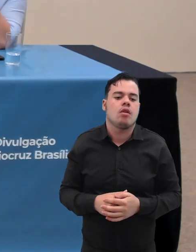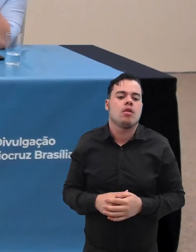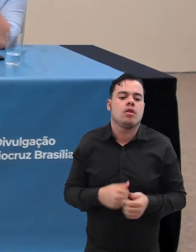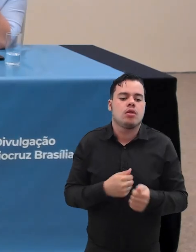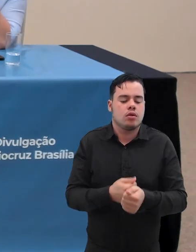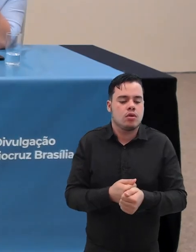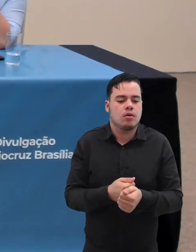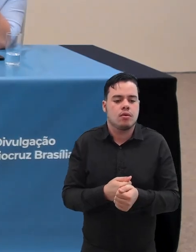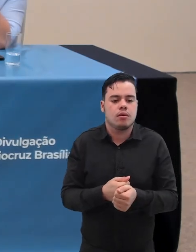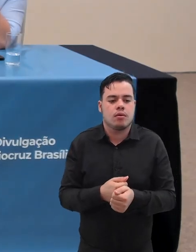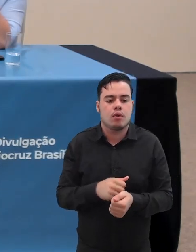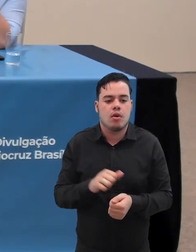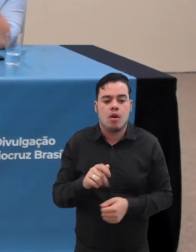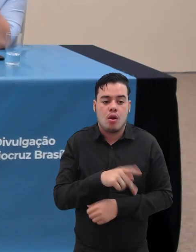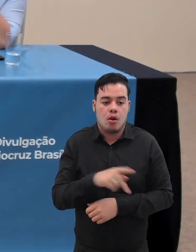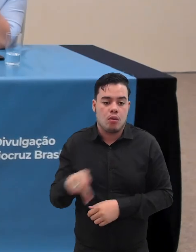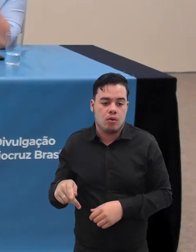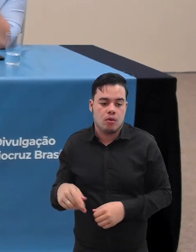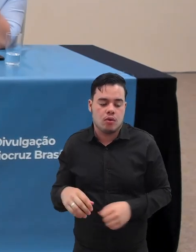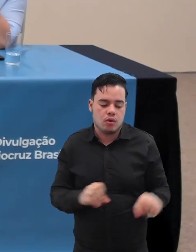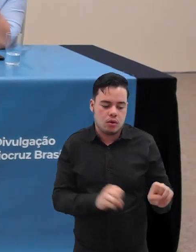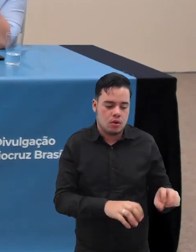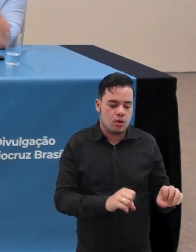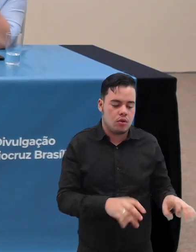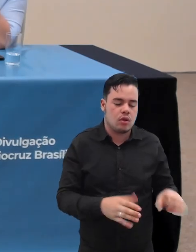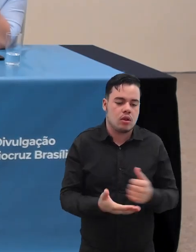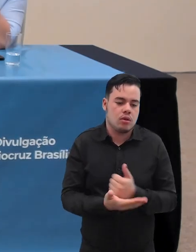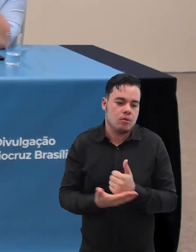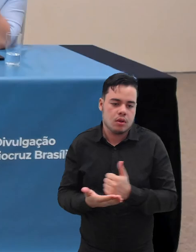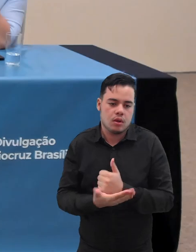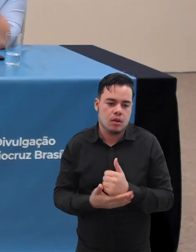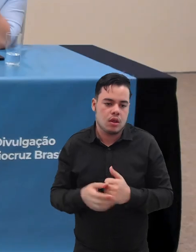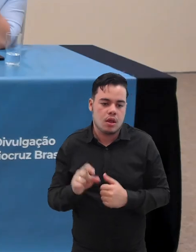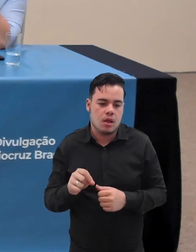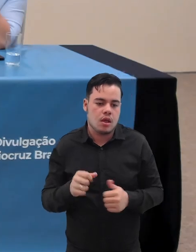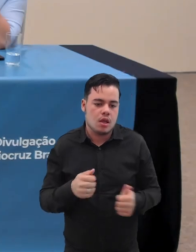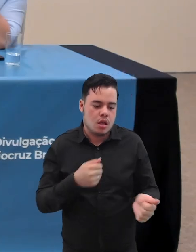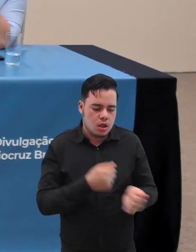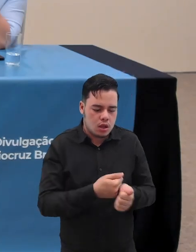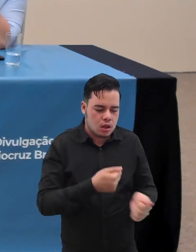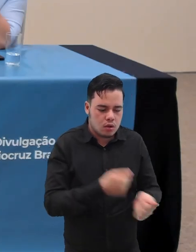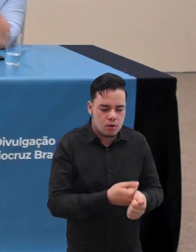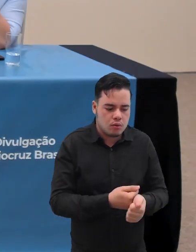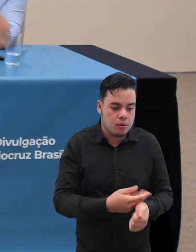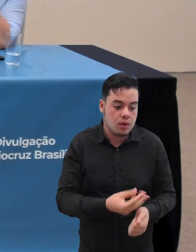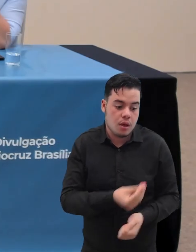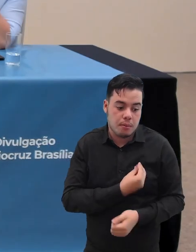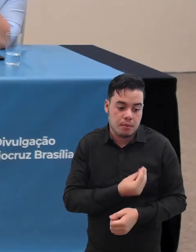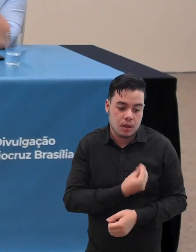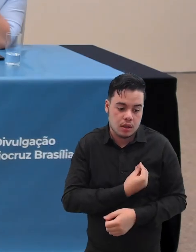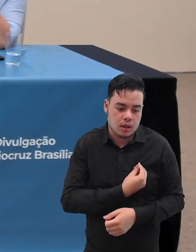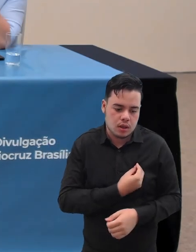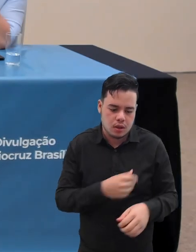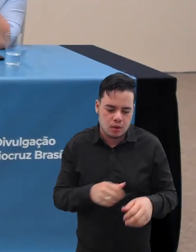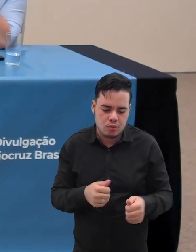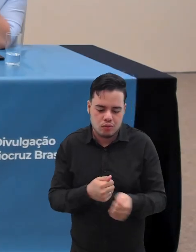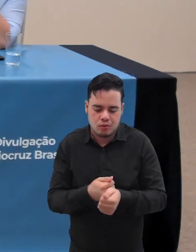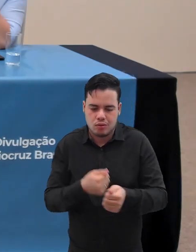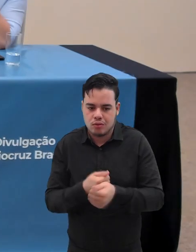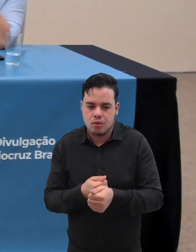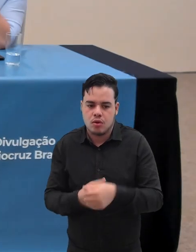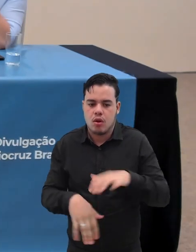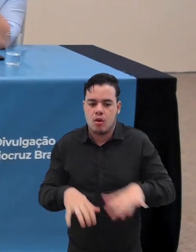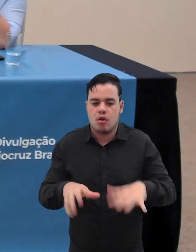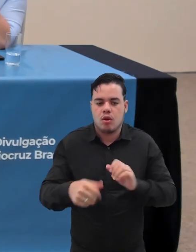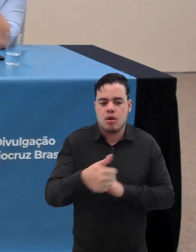graduação, né? Um professor da educação básica, que é o que acompanha o trabalho localmente na escola, com a rede de 10